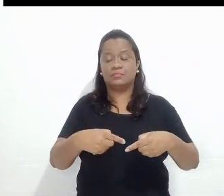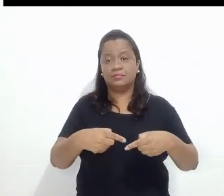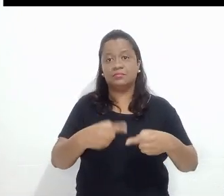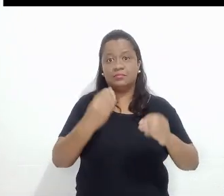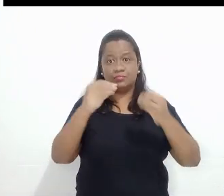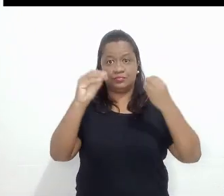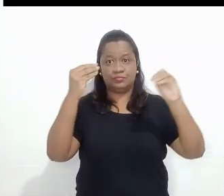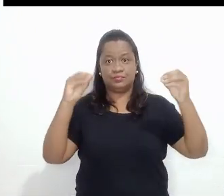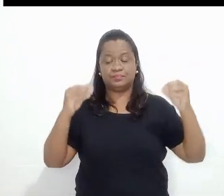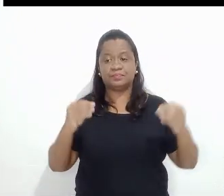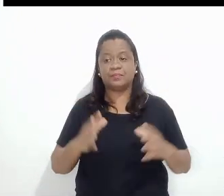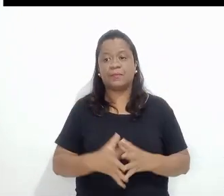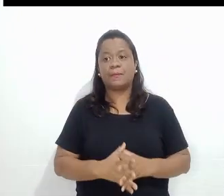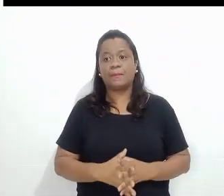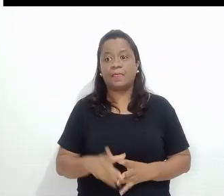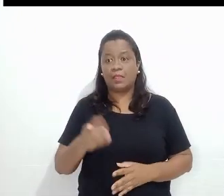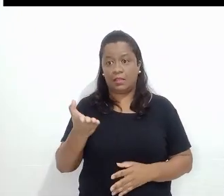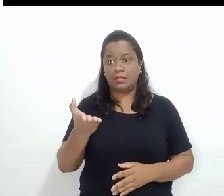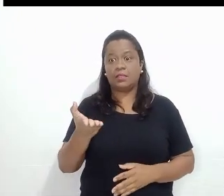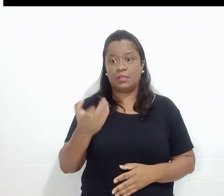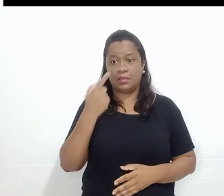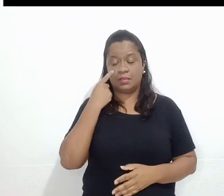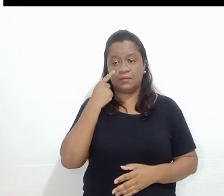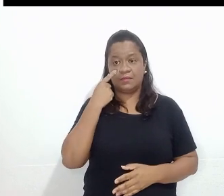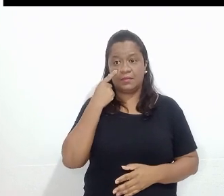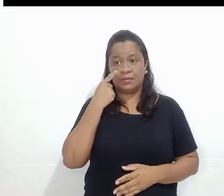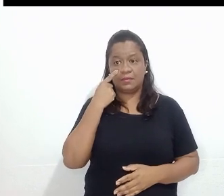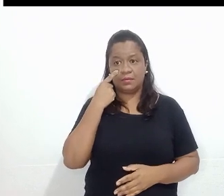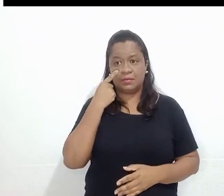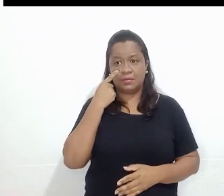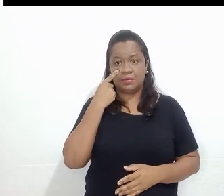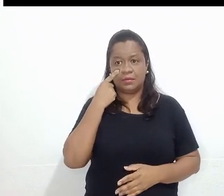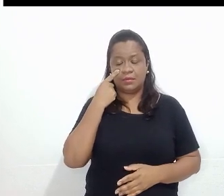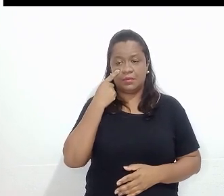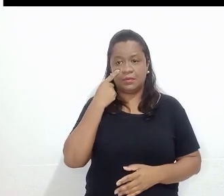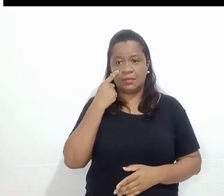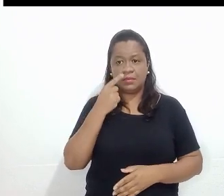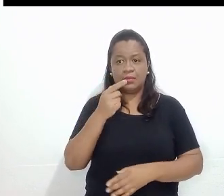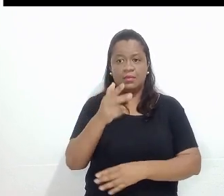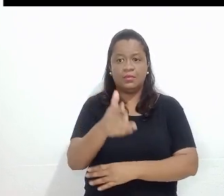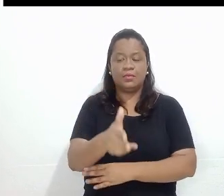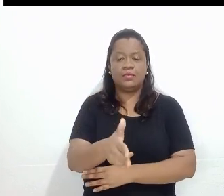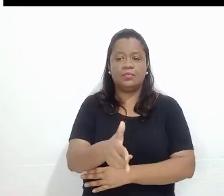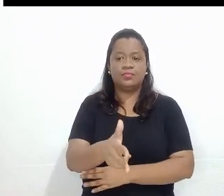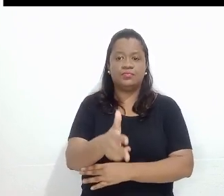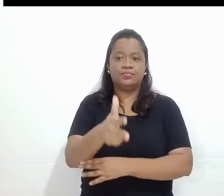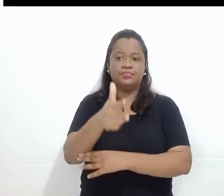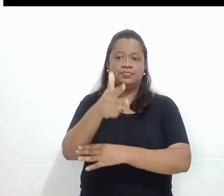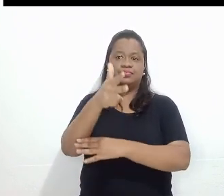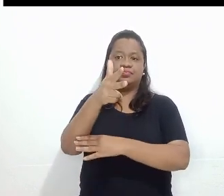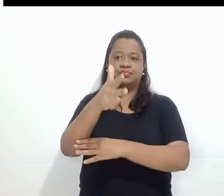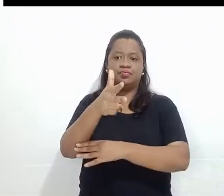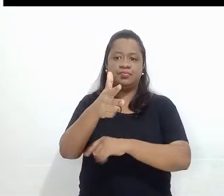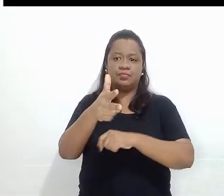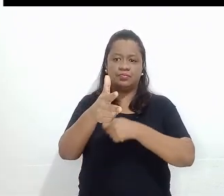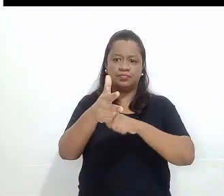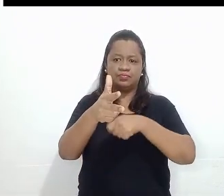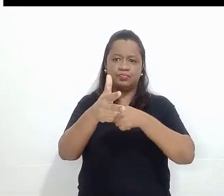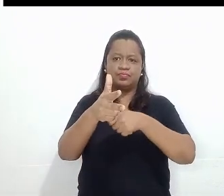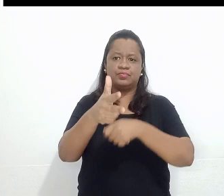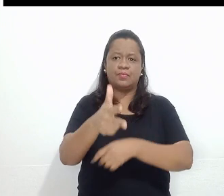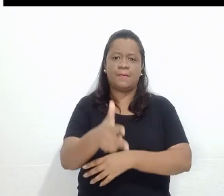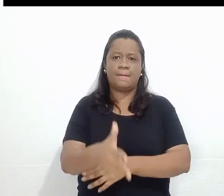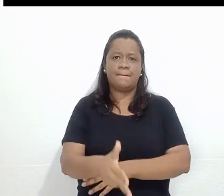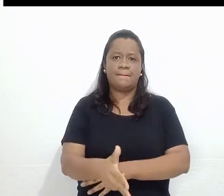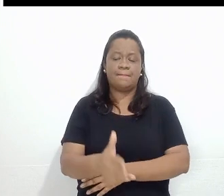outra foto, a gente está vendo que a câmera está presa numa grua. Tá? Isso aqui é uma grua, é um tripé com um super braço